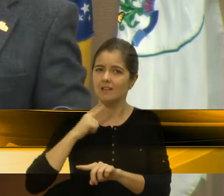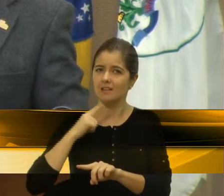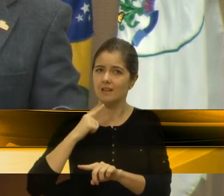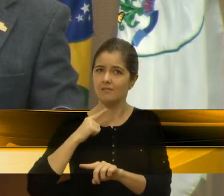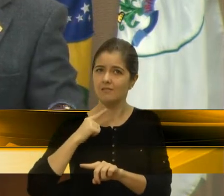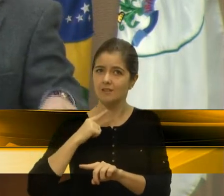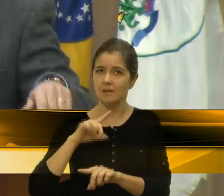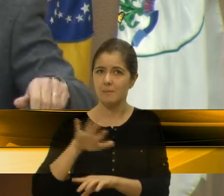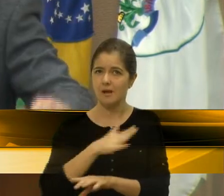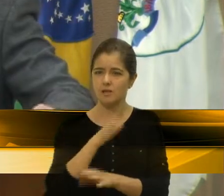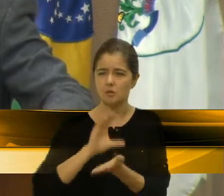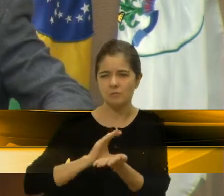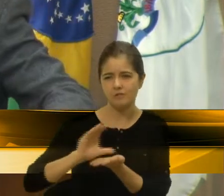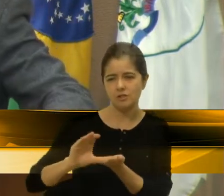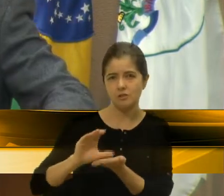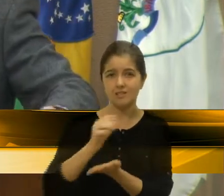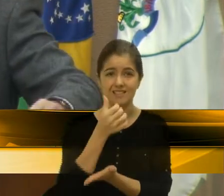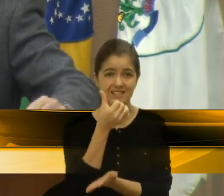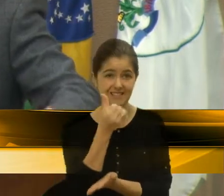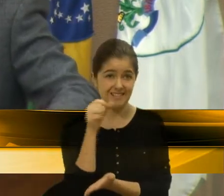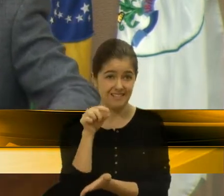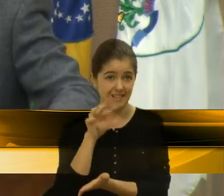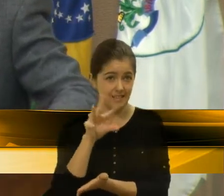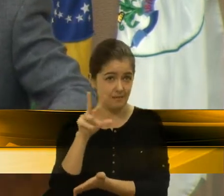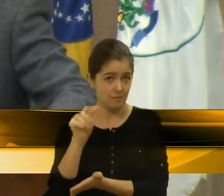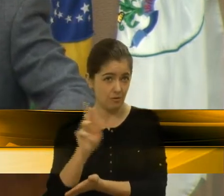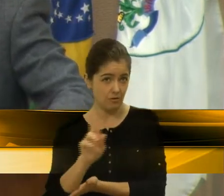Sul fez investimento em torno de 6 milhões de reais.